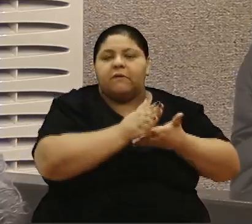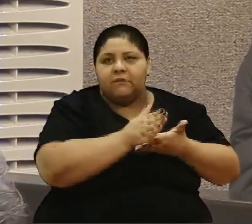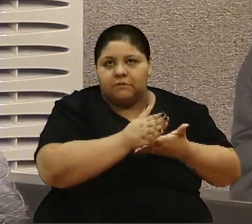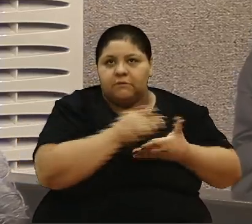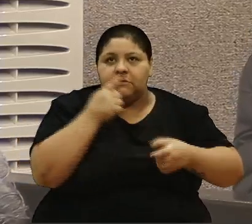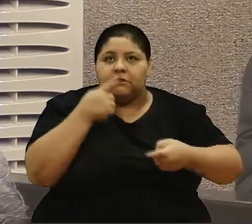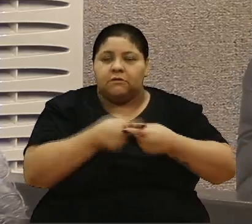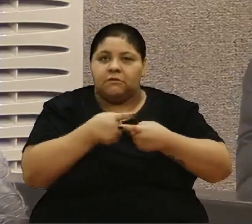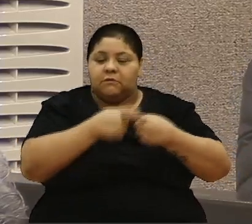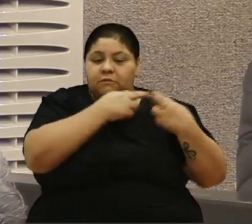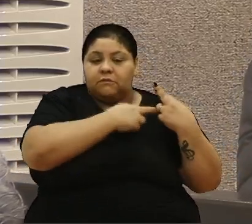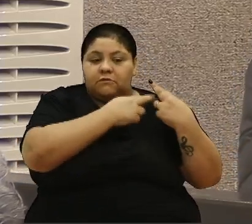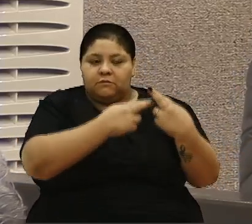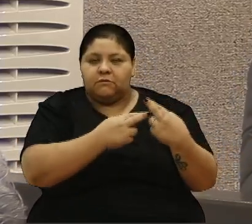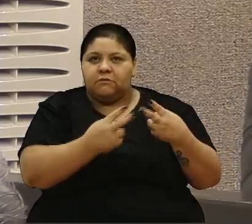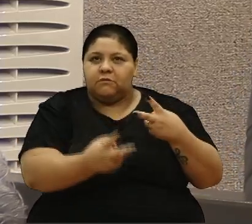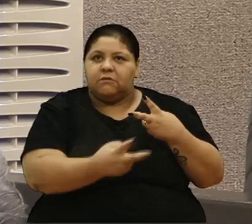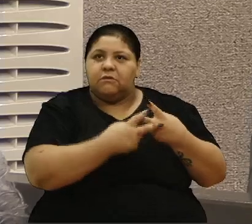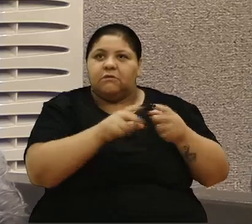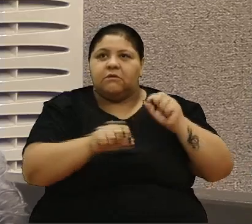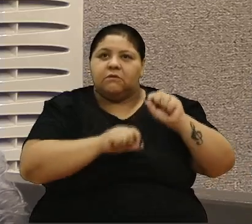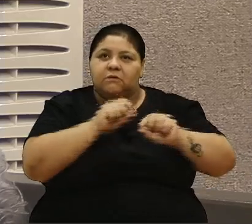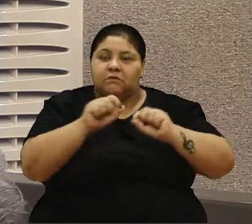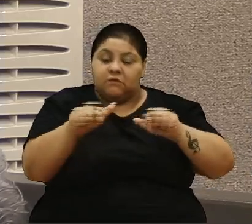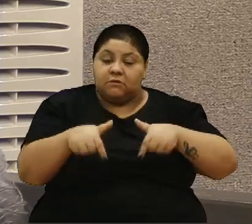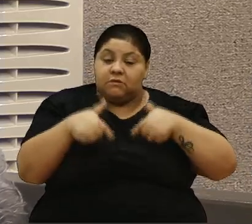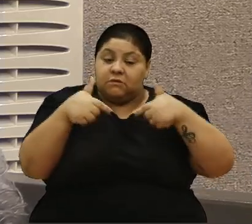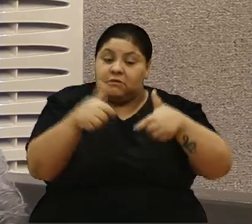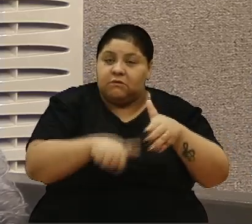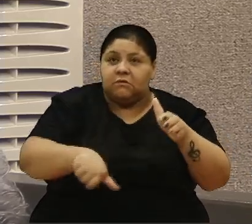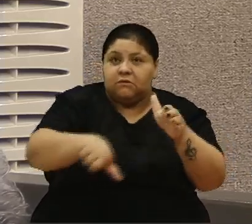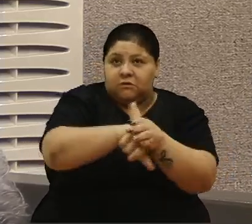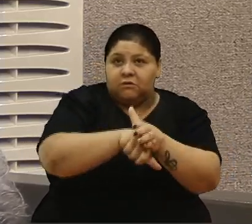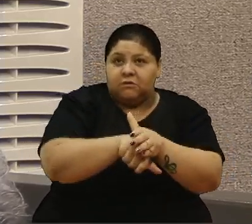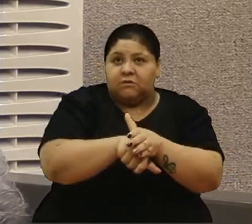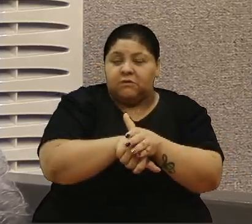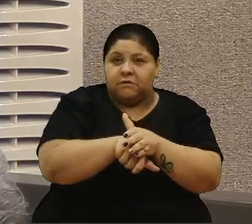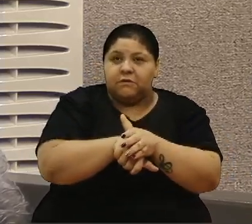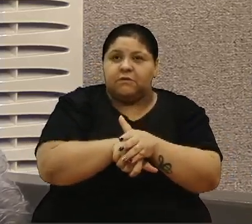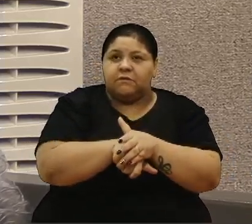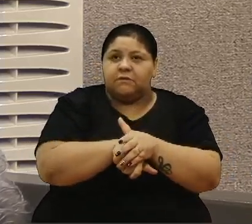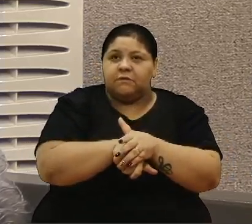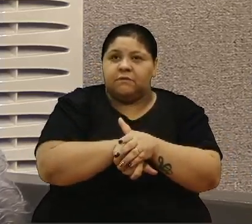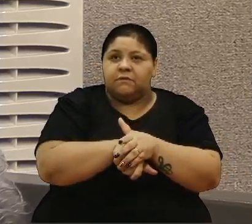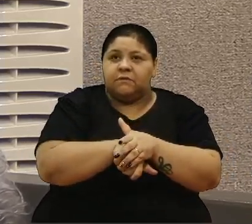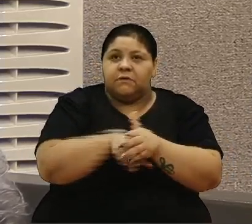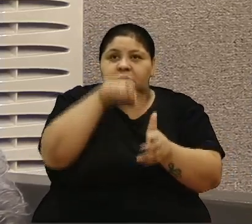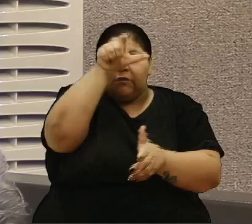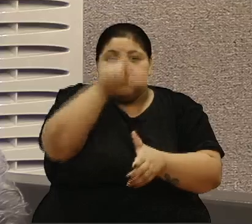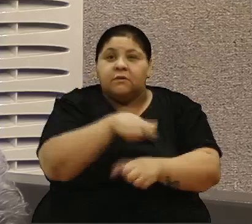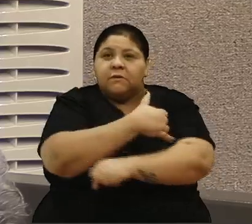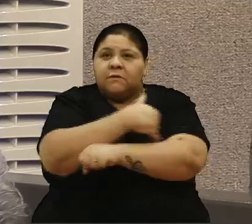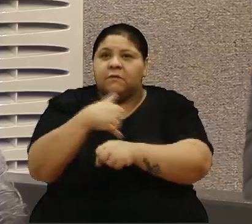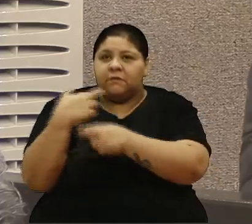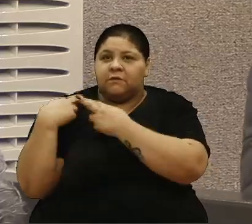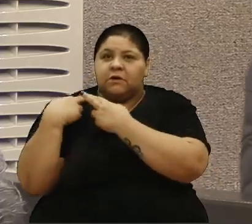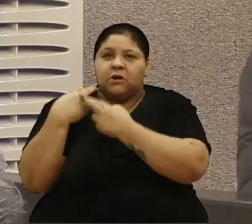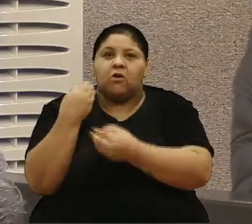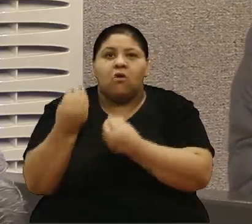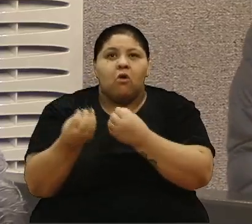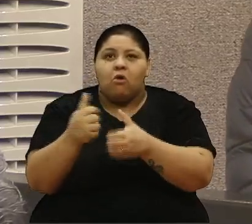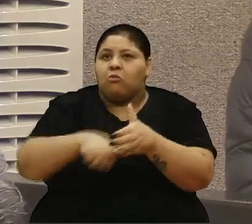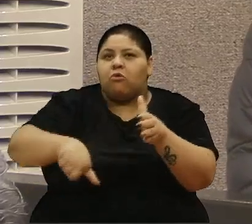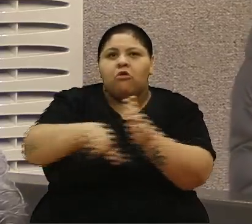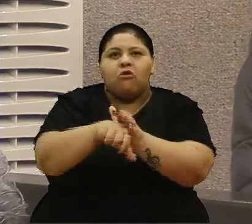Porque responsabilizaram penalmente quem comete atos infracionários, chamado hoje no Brasil atos infracionários, e essa pessoa passa a responder como um crime, não